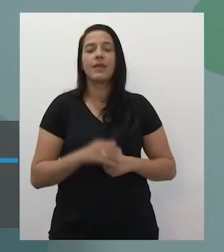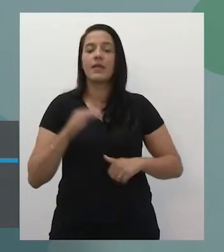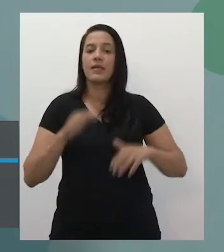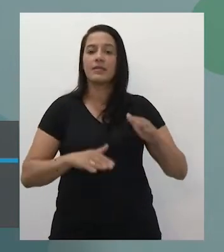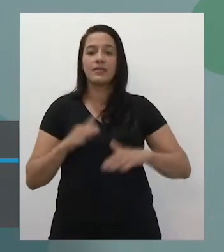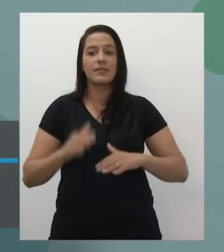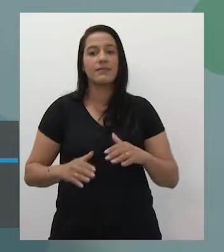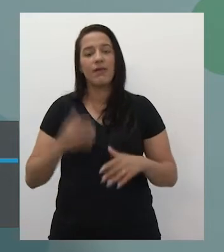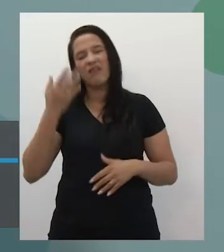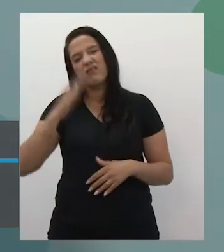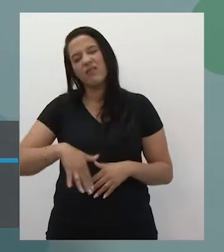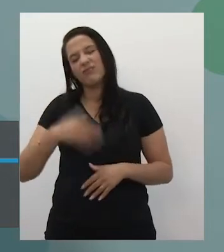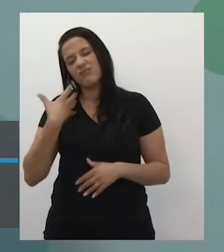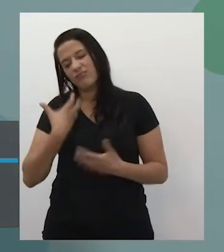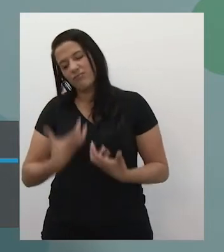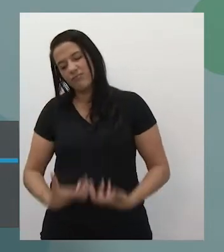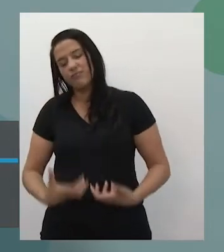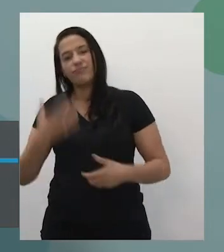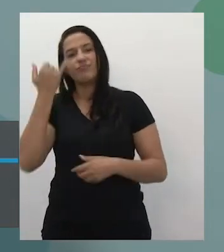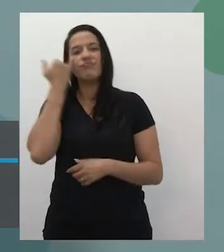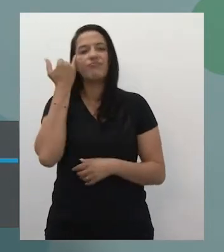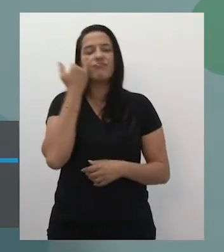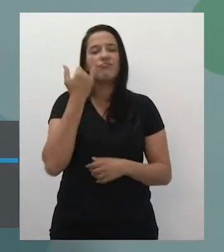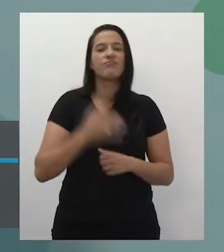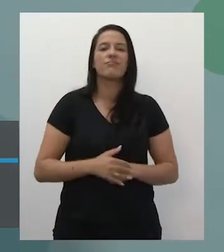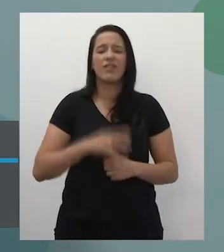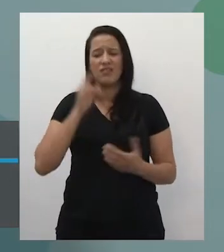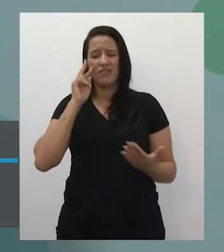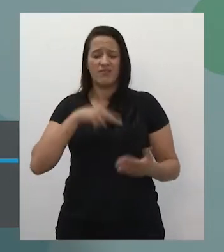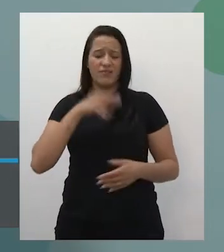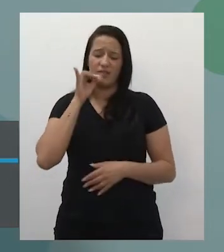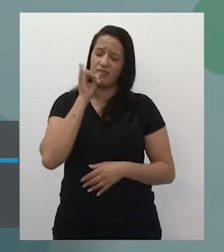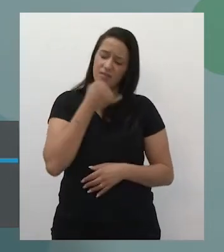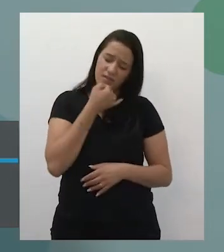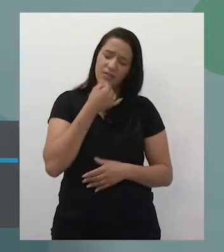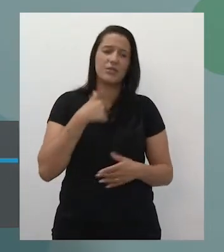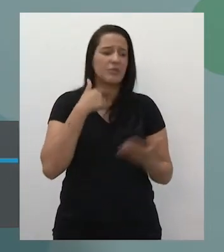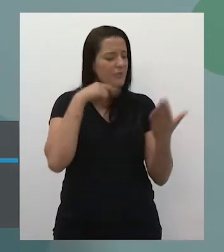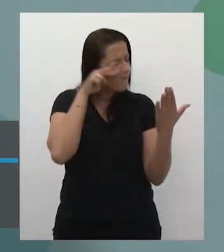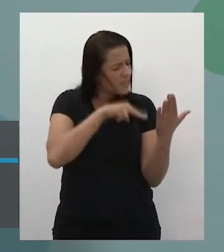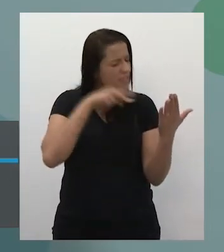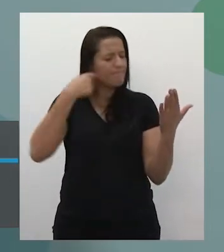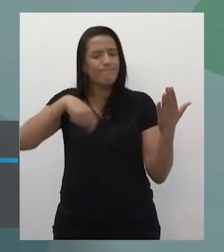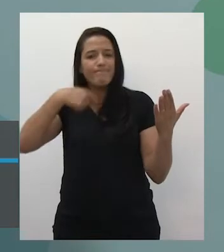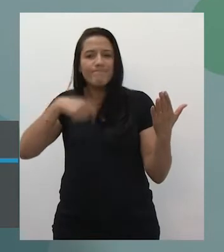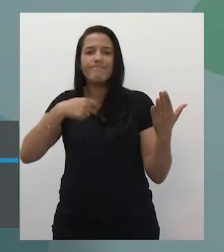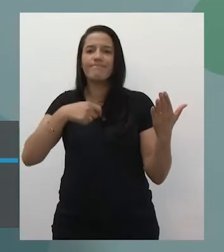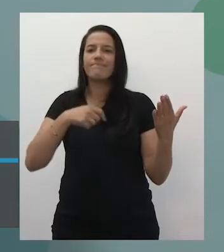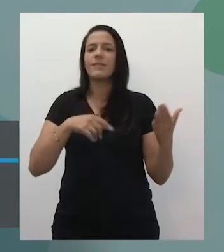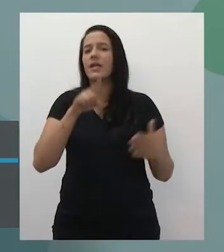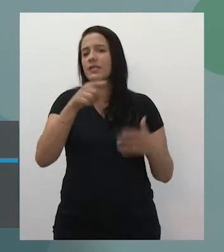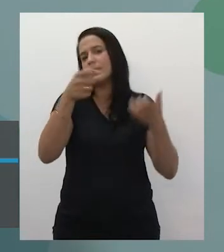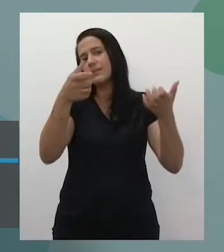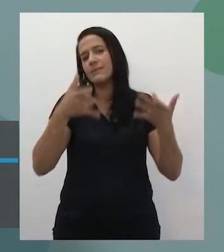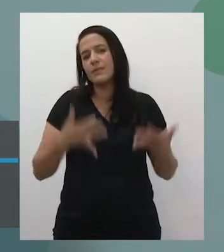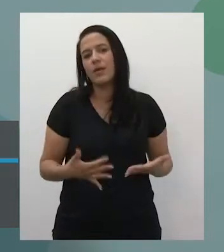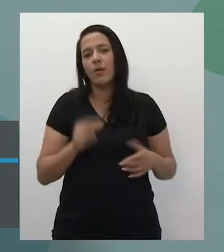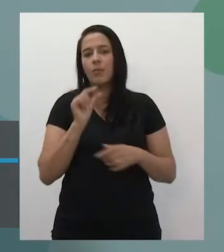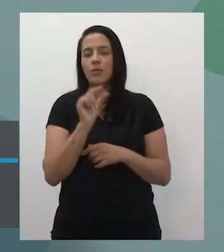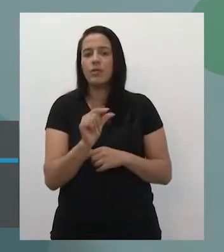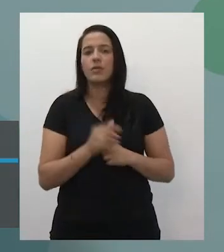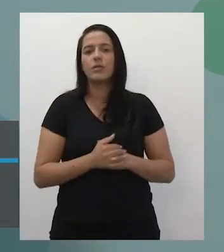seguinte, ela é um relato, na verdade, né? E aí ela diz que ela planeja, né, bastante, que